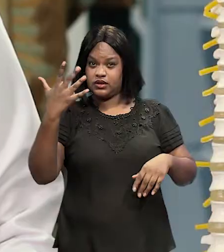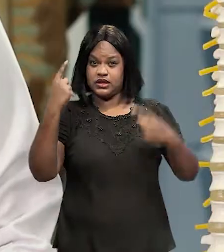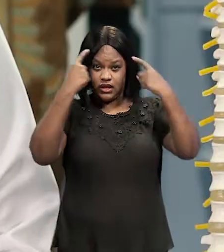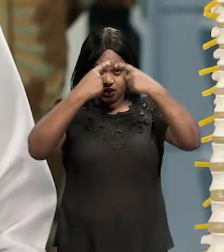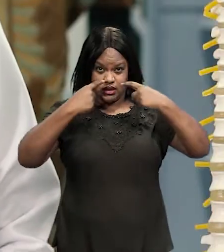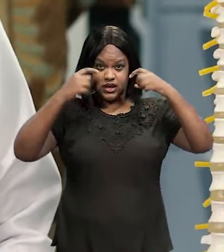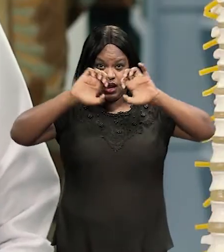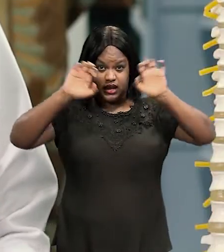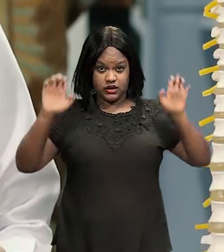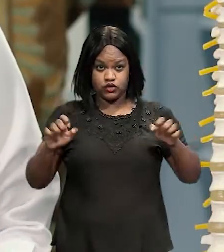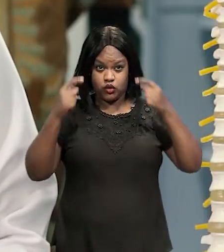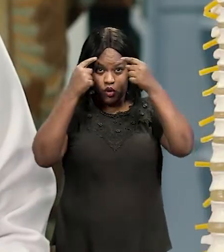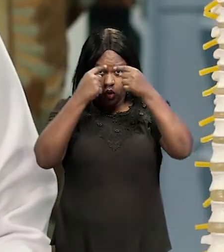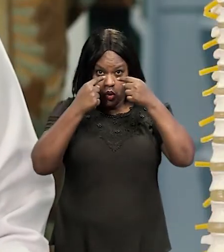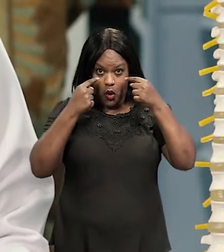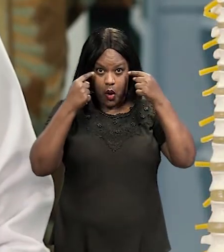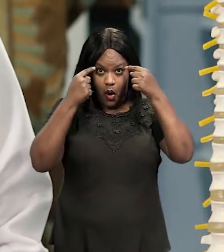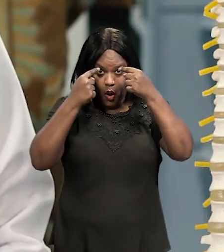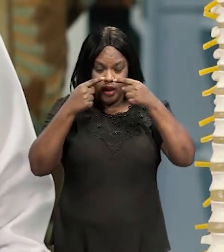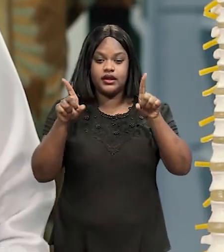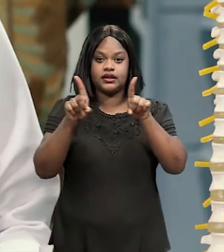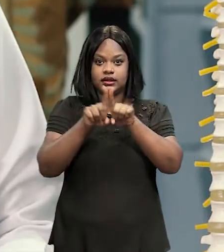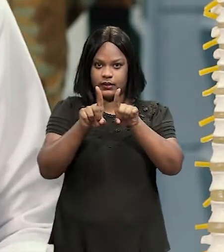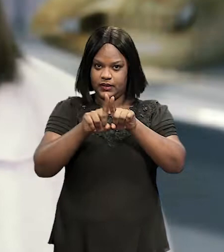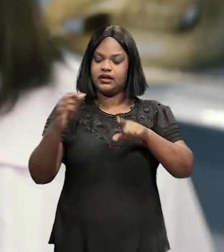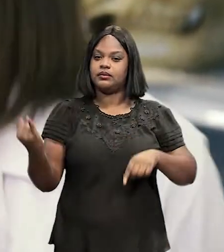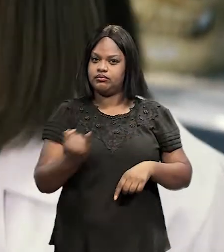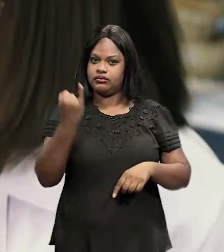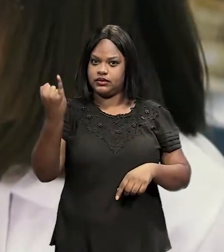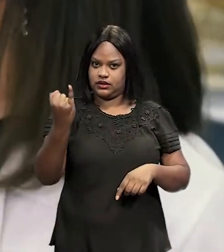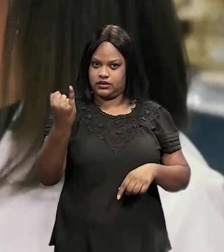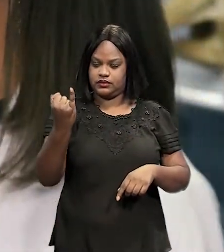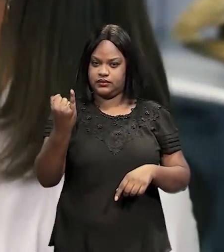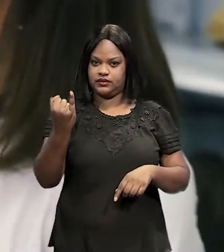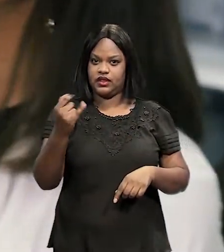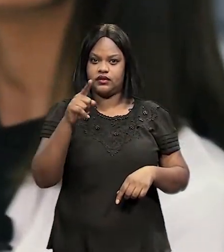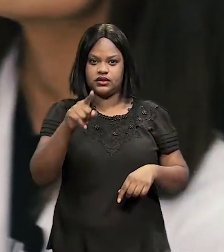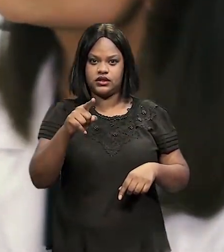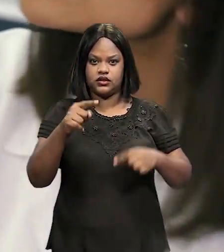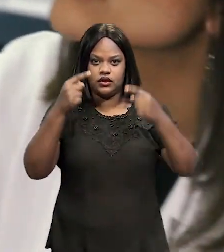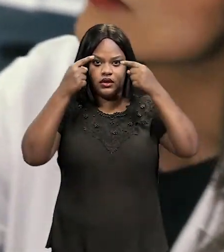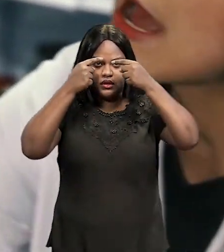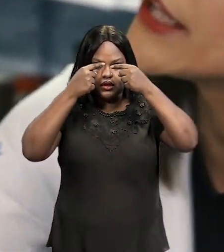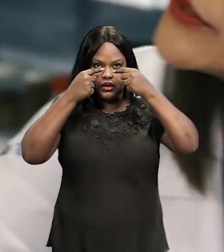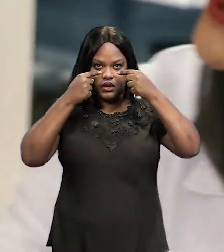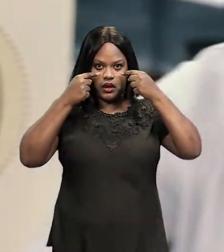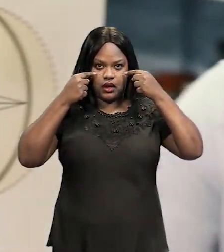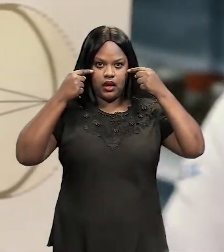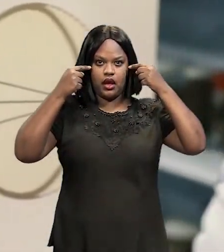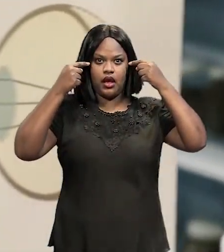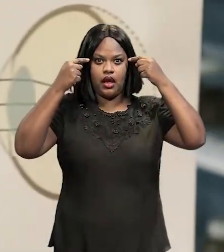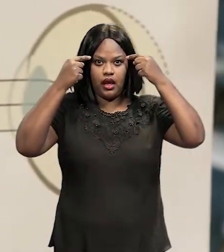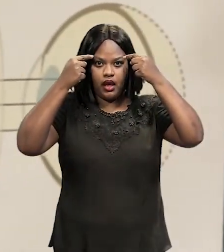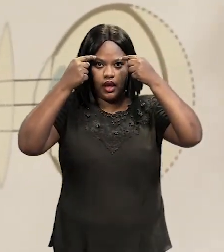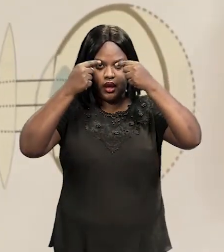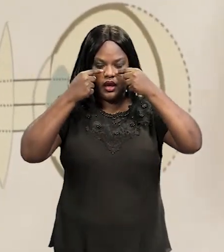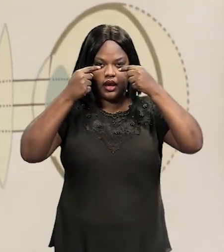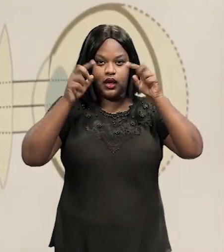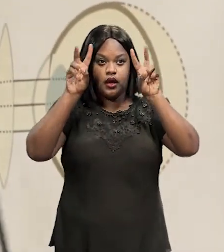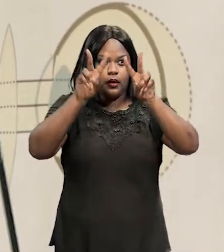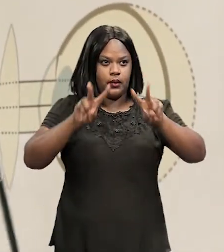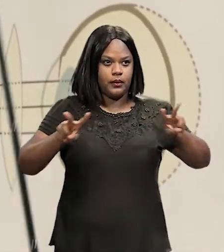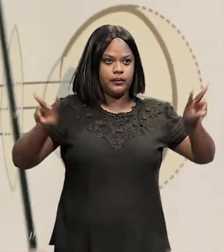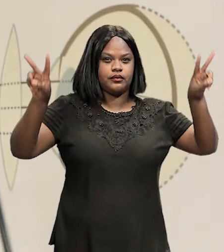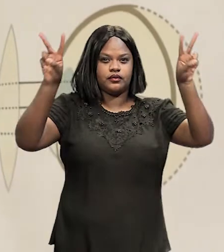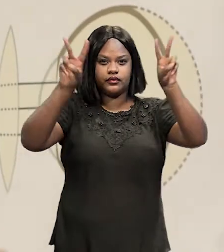visão, a estrutura do olho também é muito importante. Se você tiver, por exemplo, um olho mais alongado, pode ser que a imagem